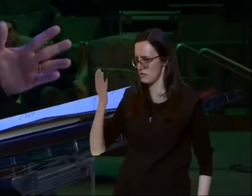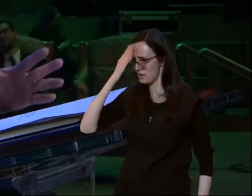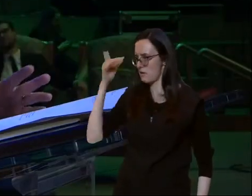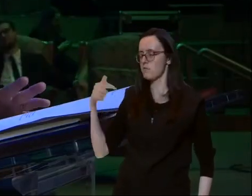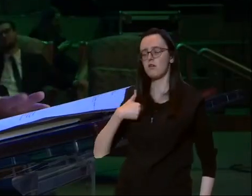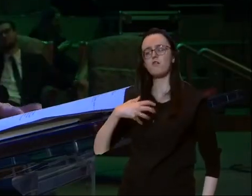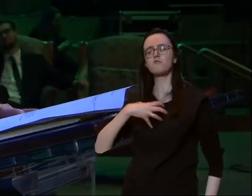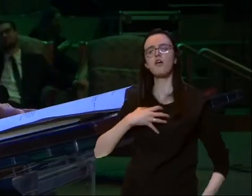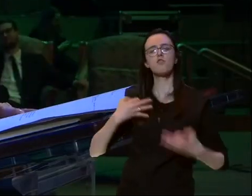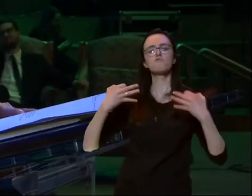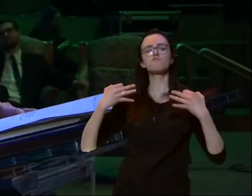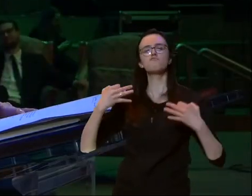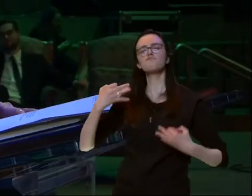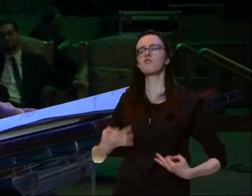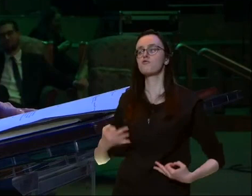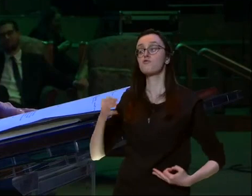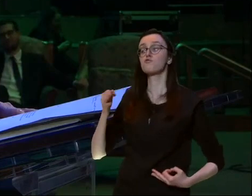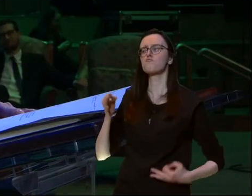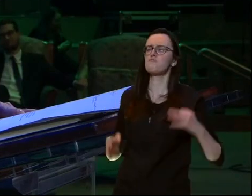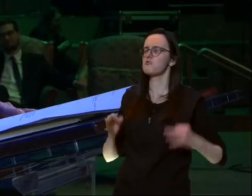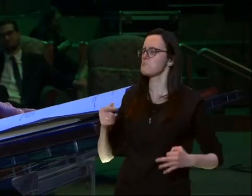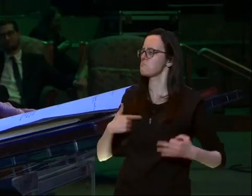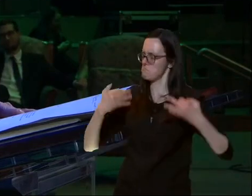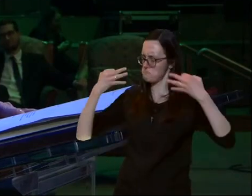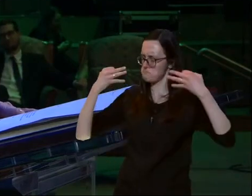da justiça.